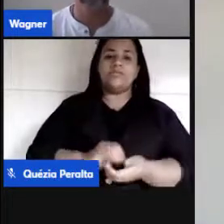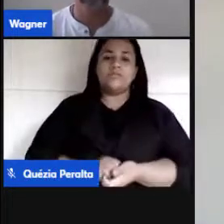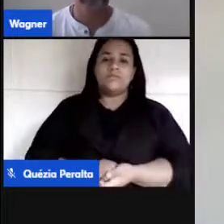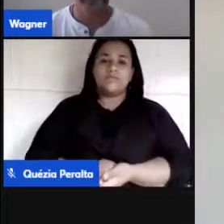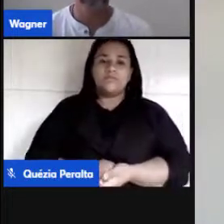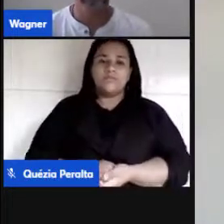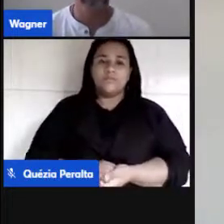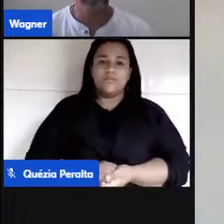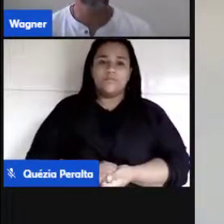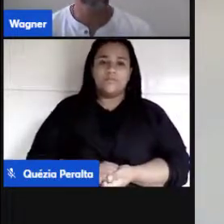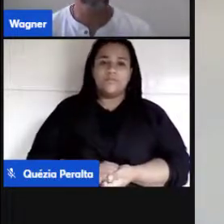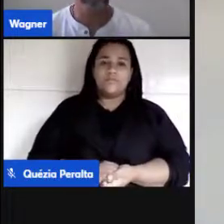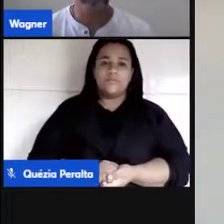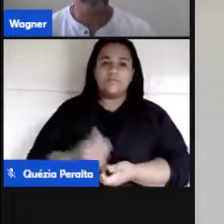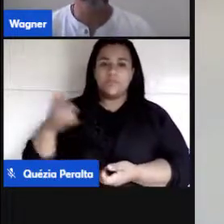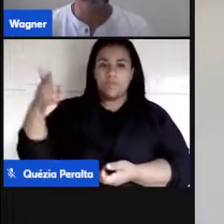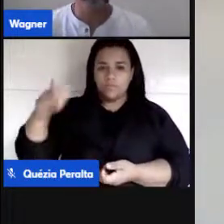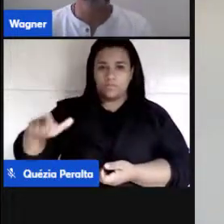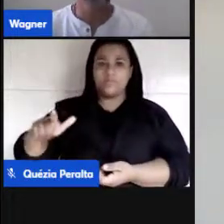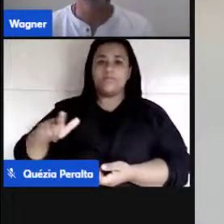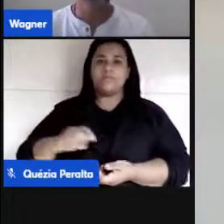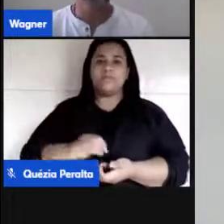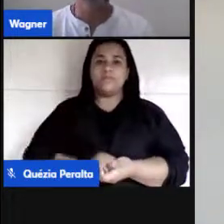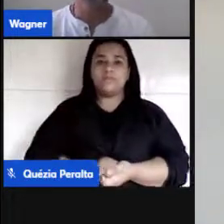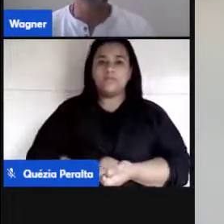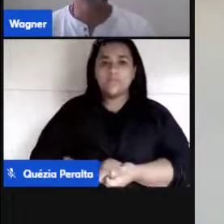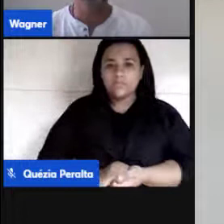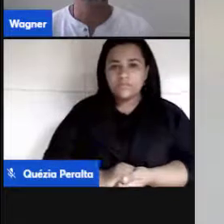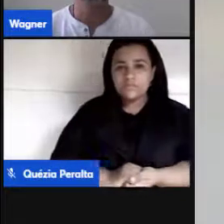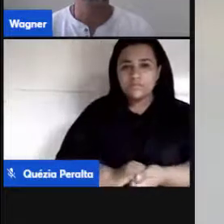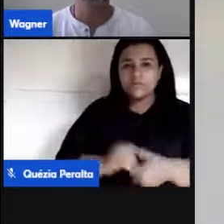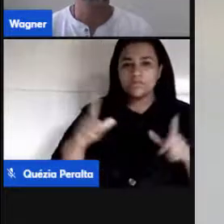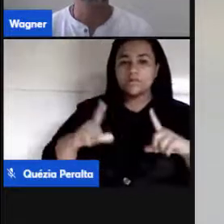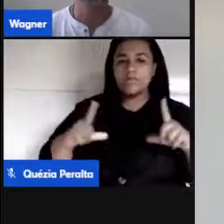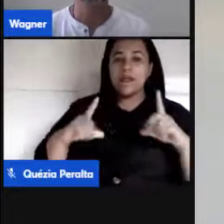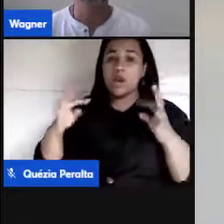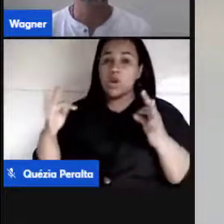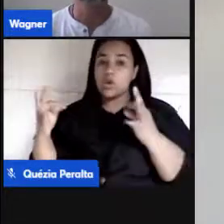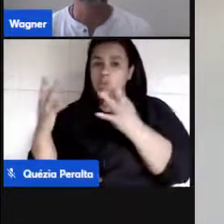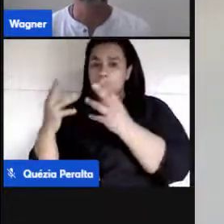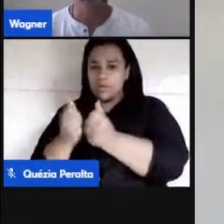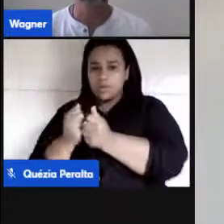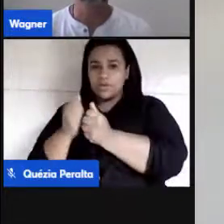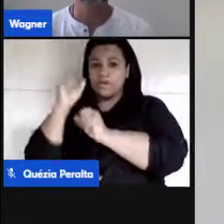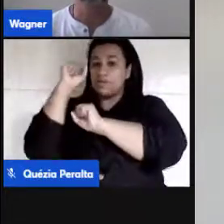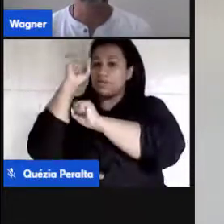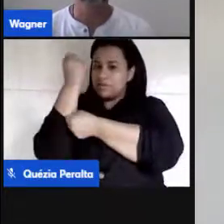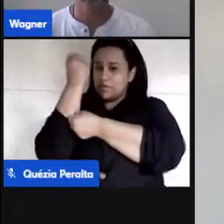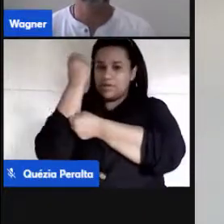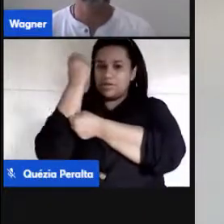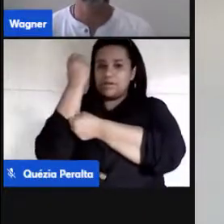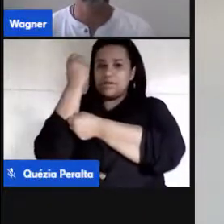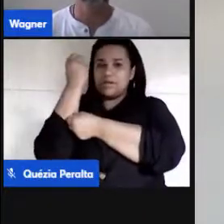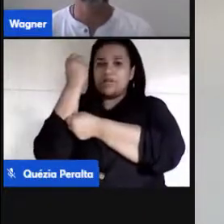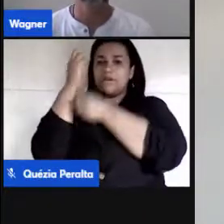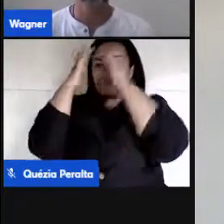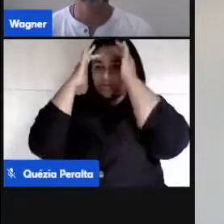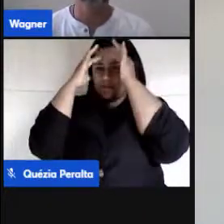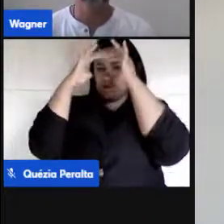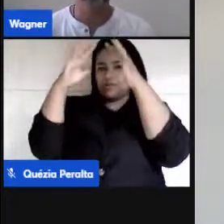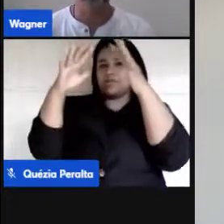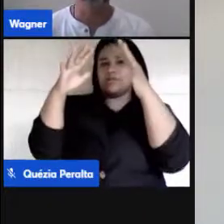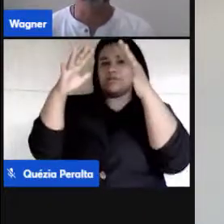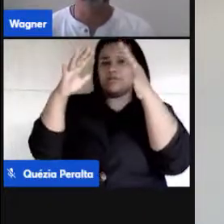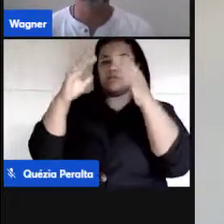uma forma que nós vamos trabalhar todas as nossas, ou quase todas as nossas habilidades motoras e as capacidades físicas, de uma maneira